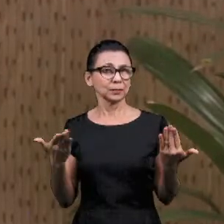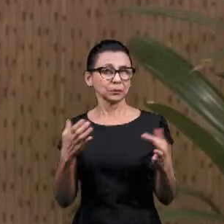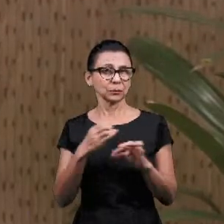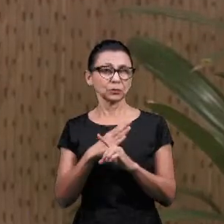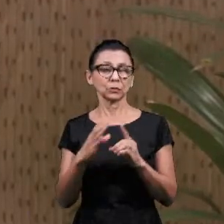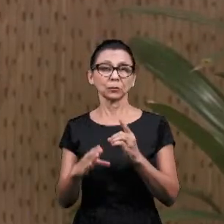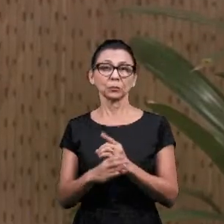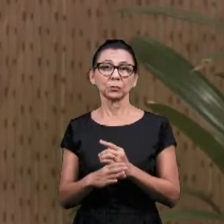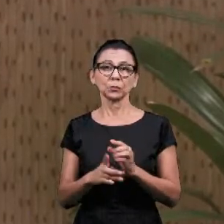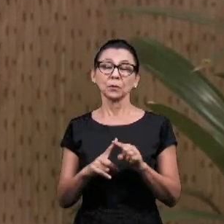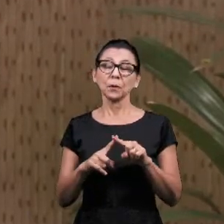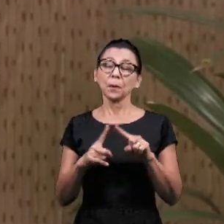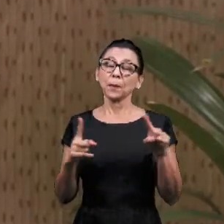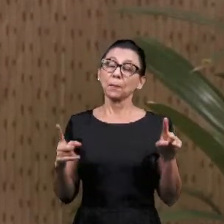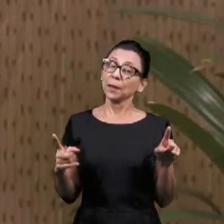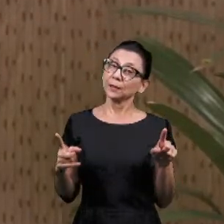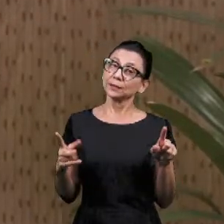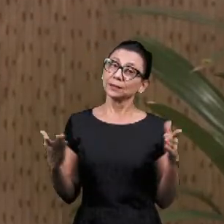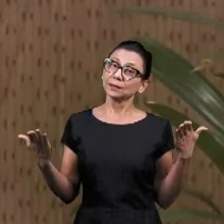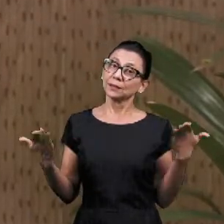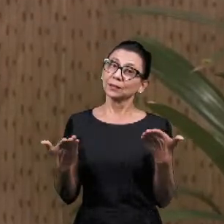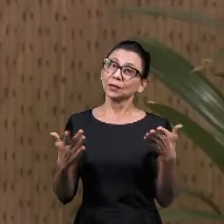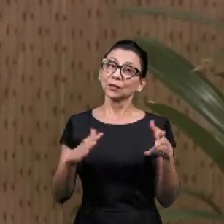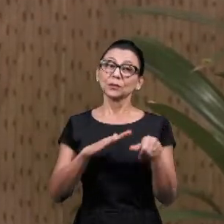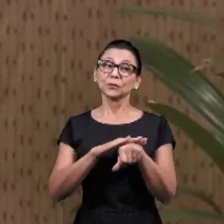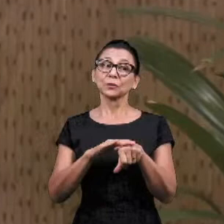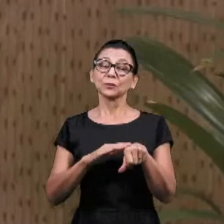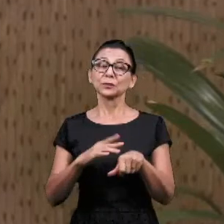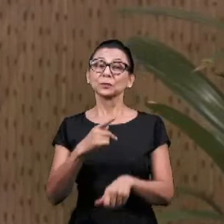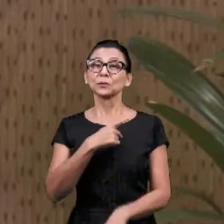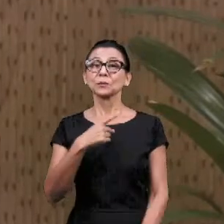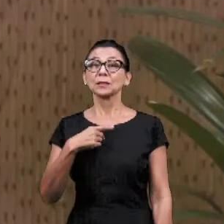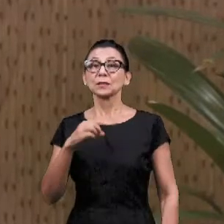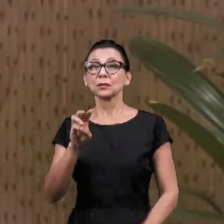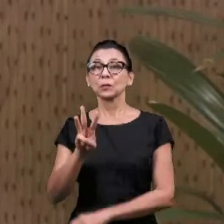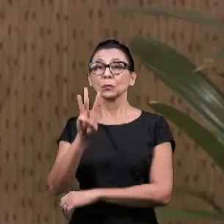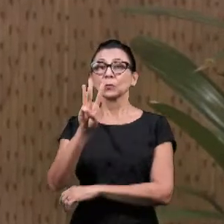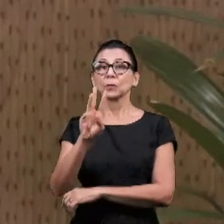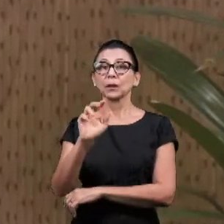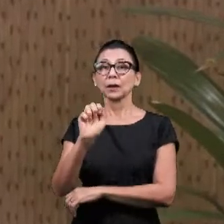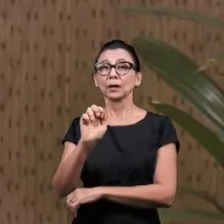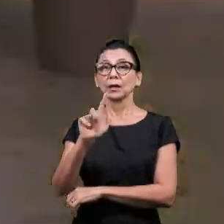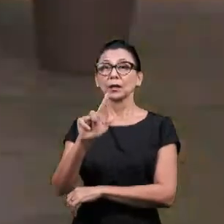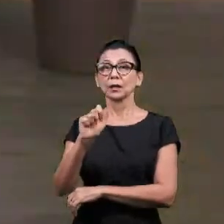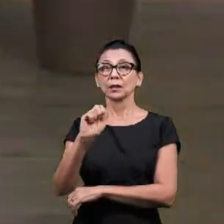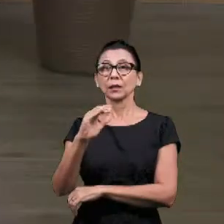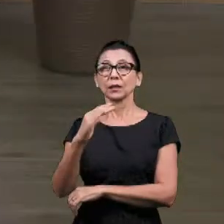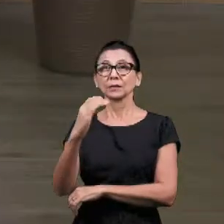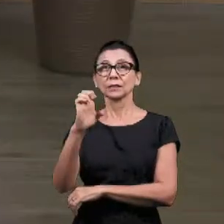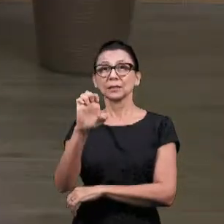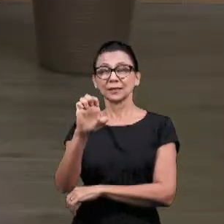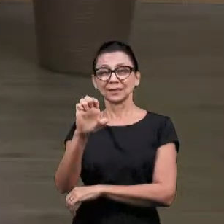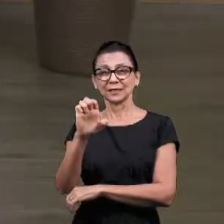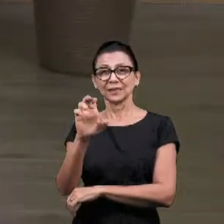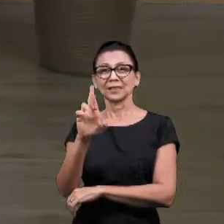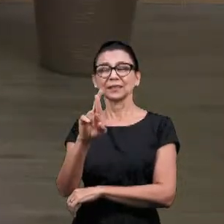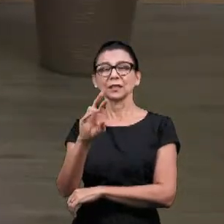disse antes, nós vamos agora conversar com o pastor Wallace Rosetti, o pastor Wallace que está comigo